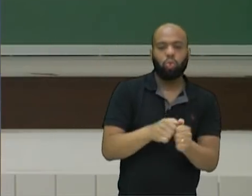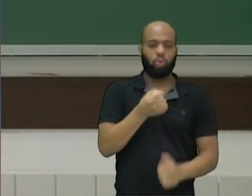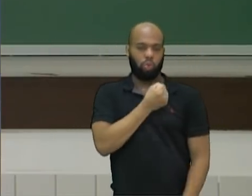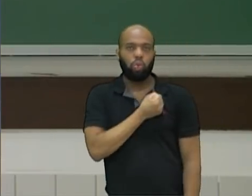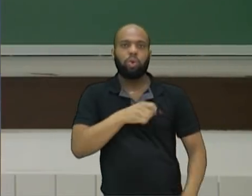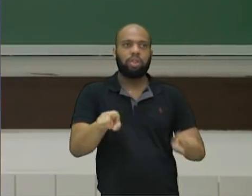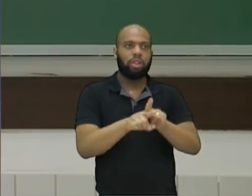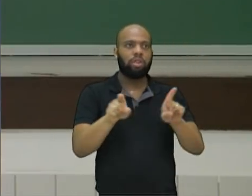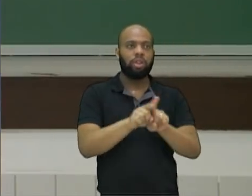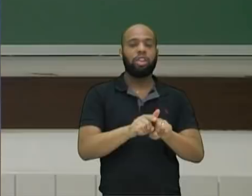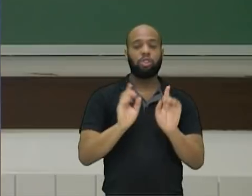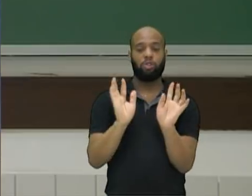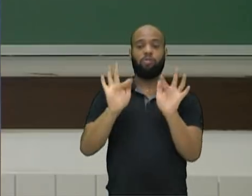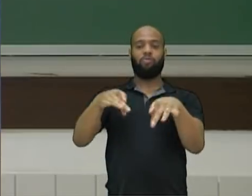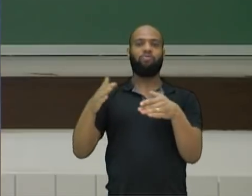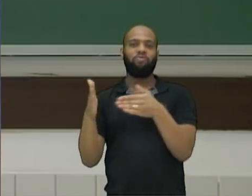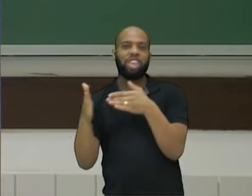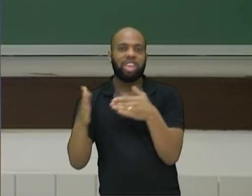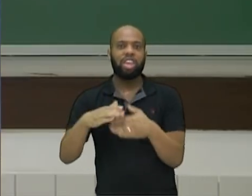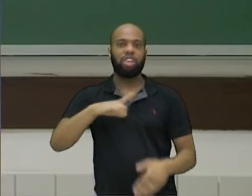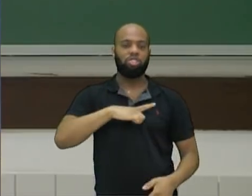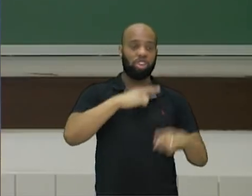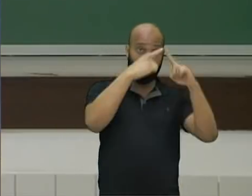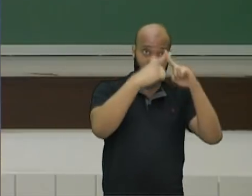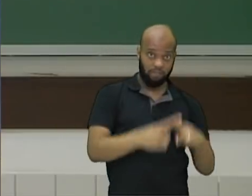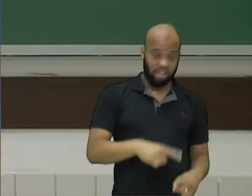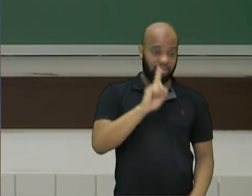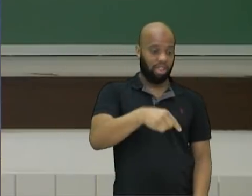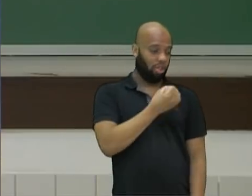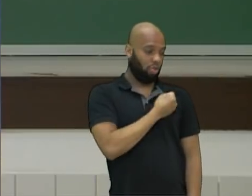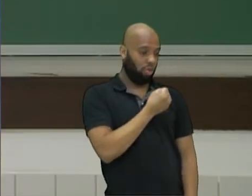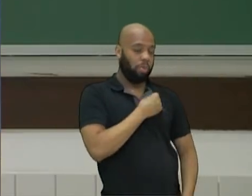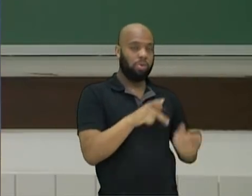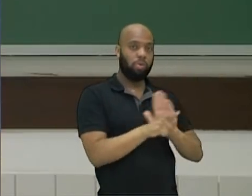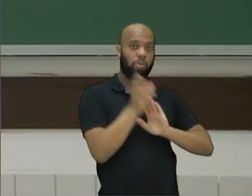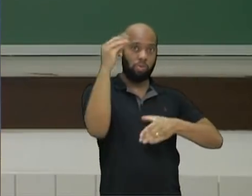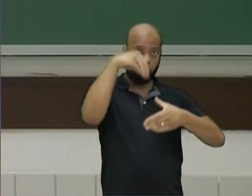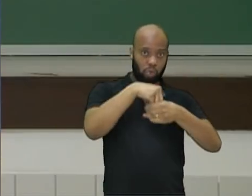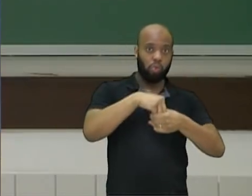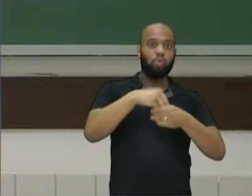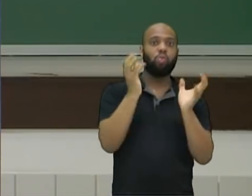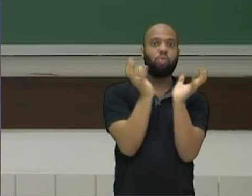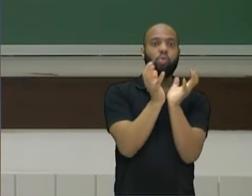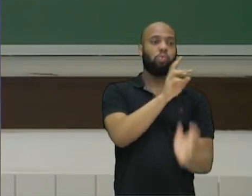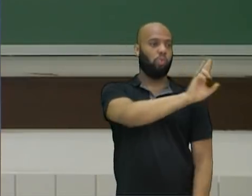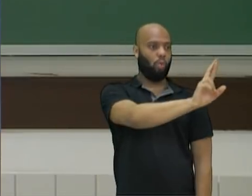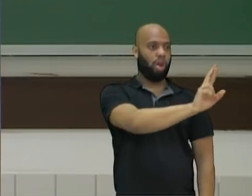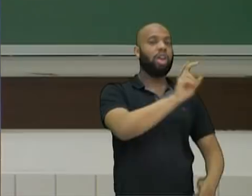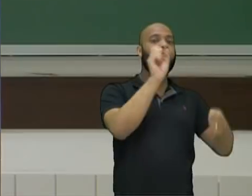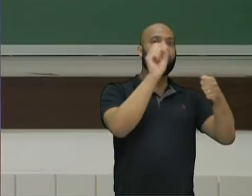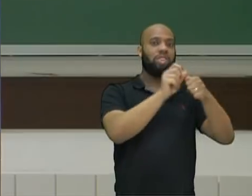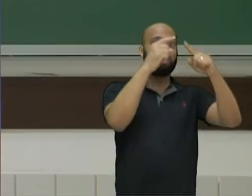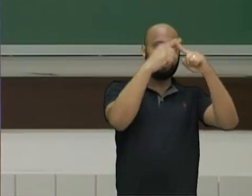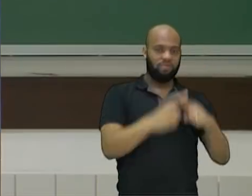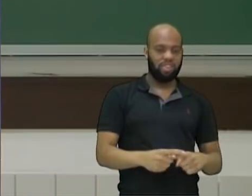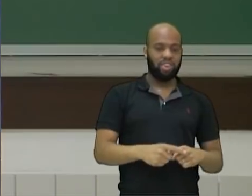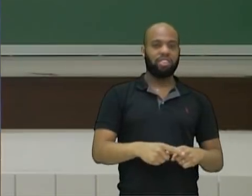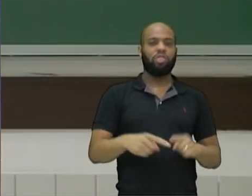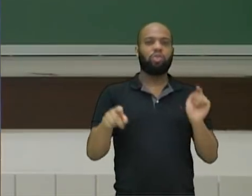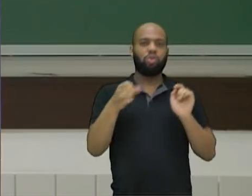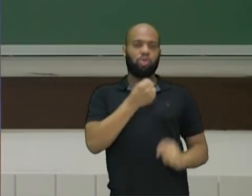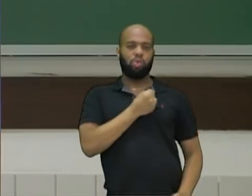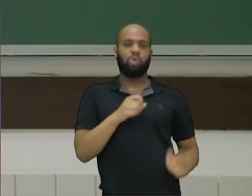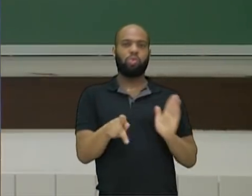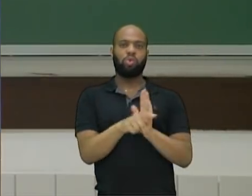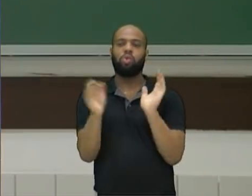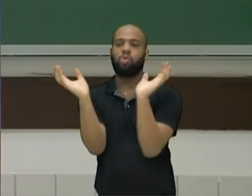pudessem praticar a multiplicação de um número real por um número complexo, levando em consideração que esse número complexo ele